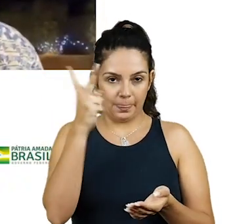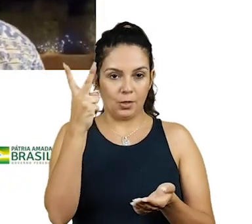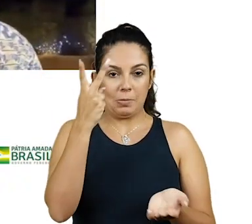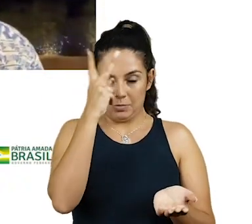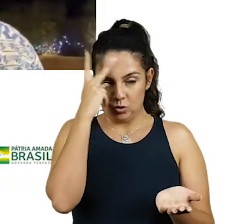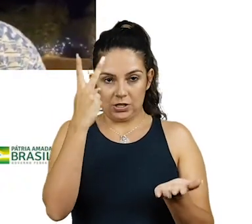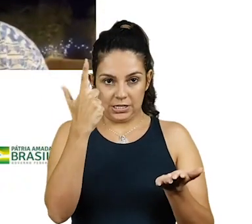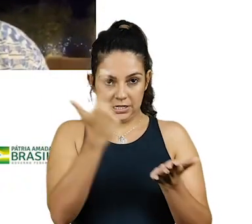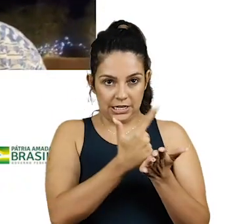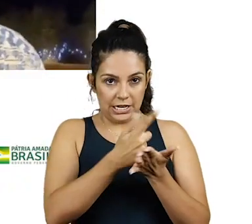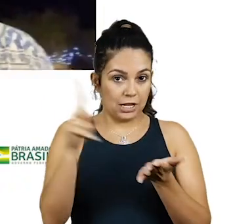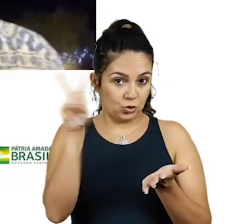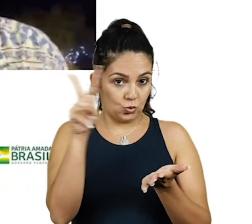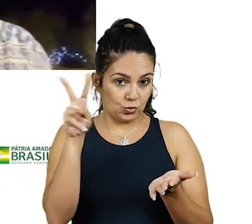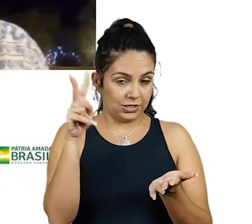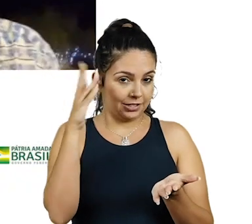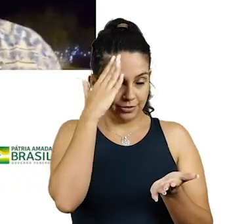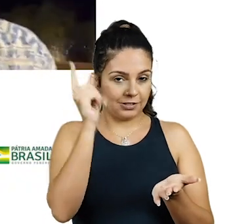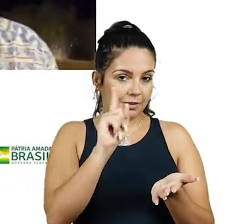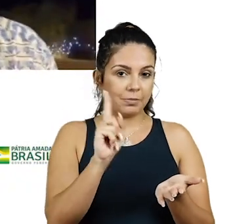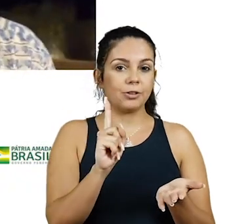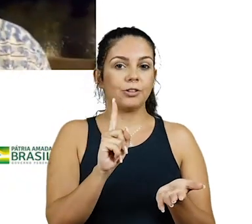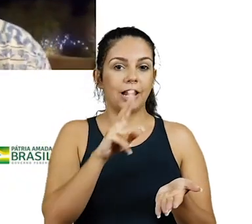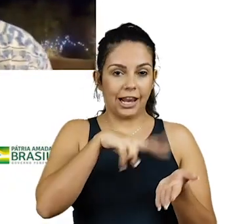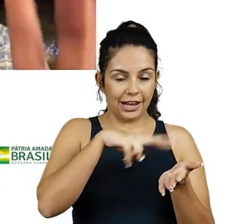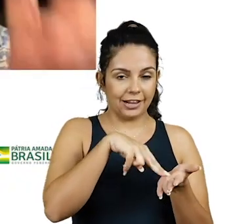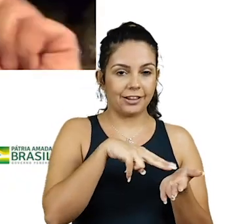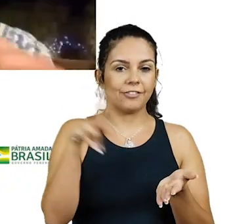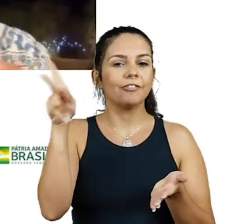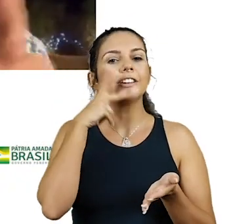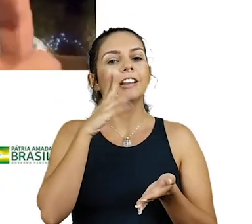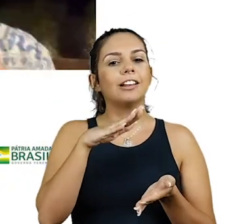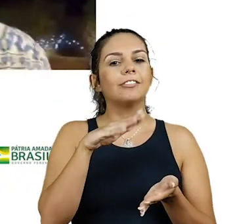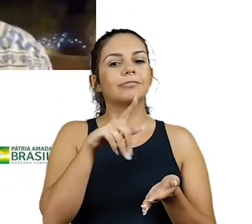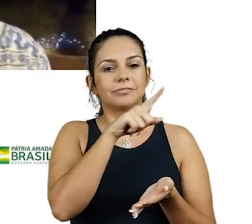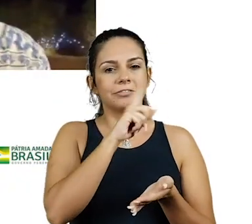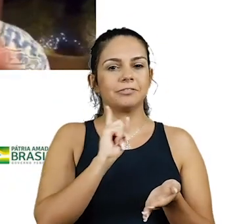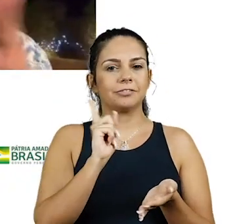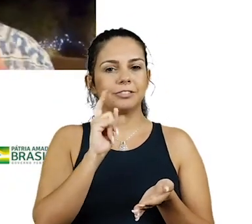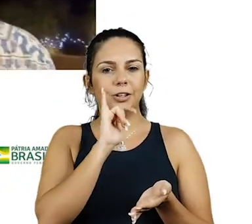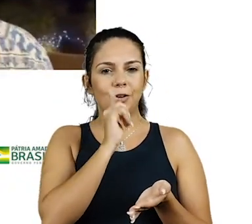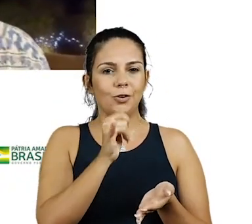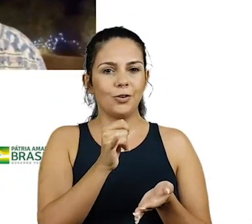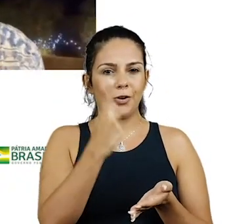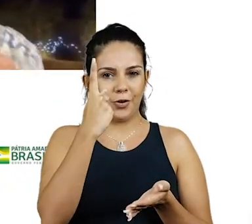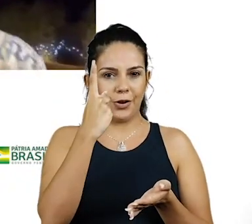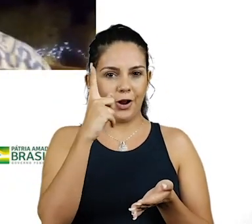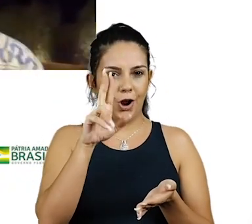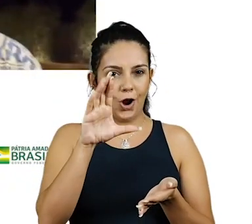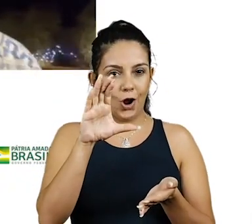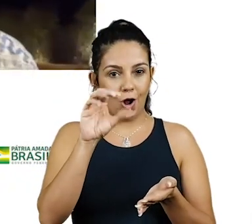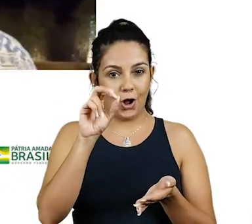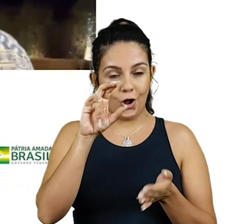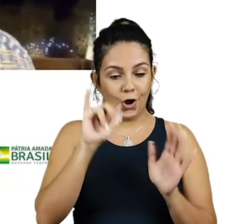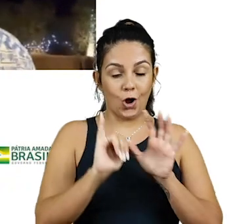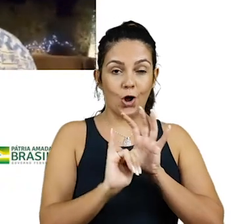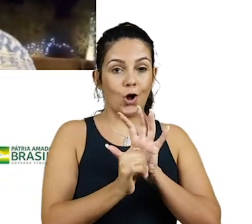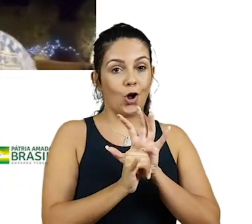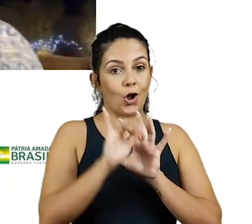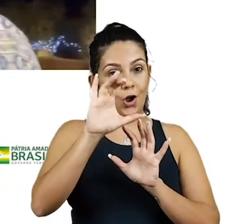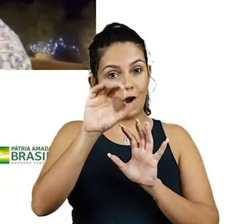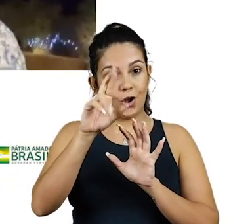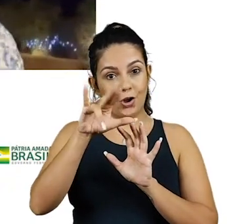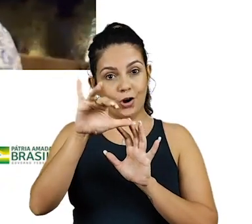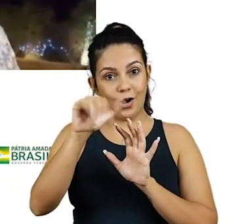ali também, ambas, elas nem sabiam mal que a outra estava lendo, mas falaram assim, vem cá, aquele lá não é um conto, é mais uma crônica. E aí foi uma lição importante